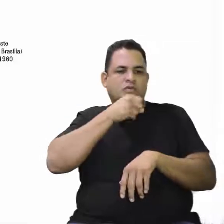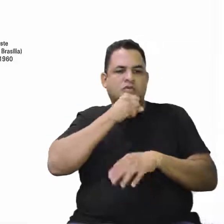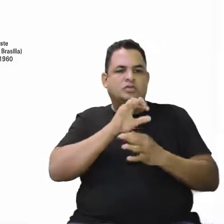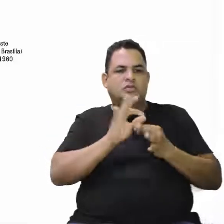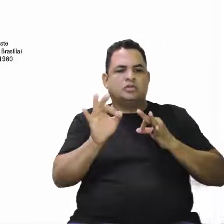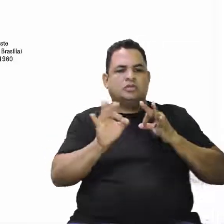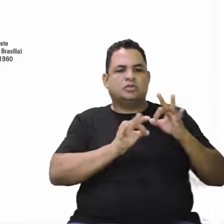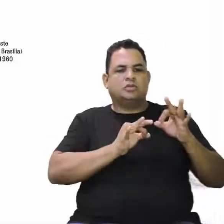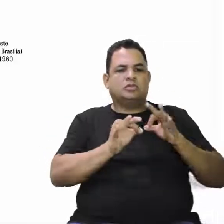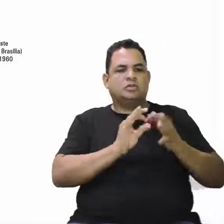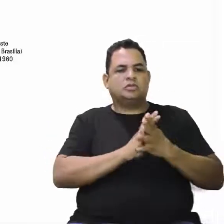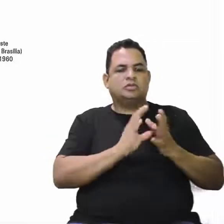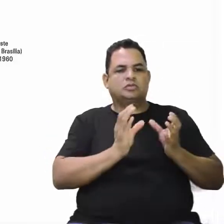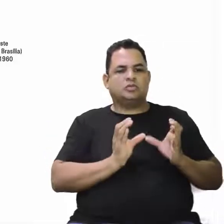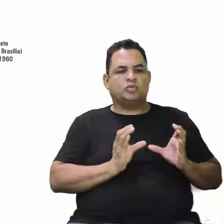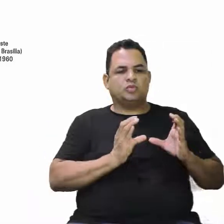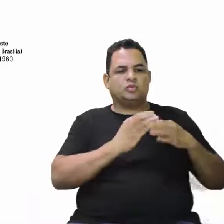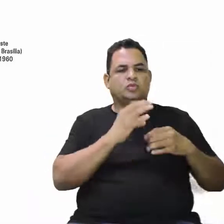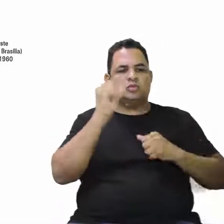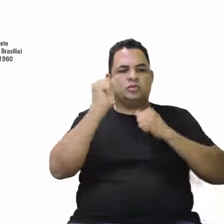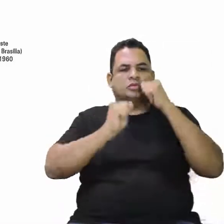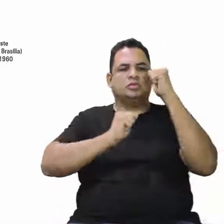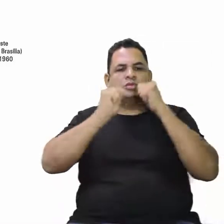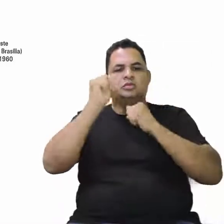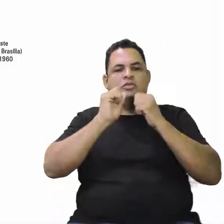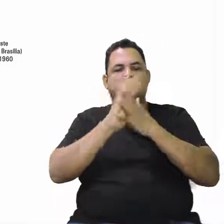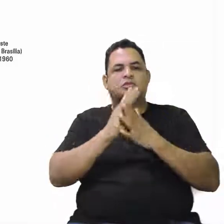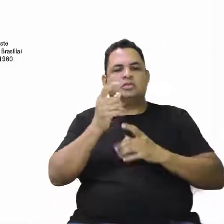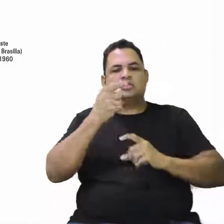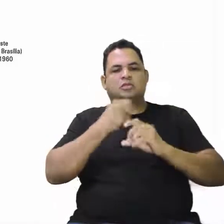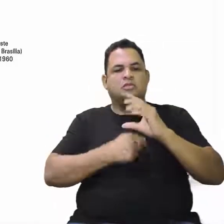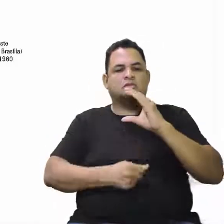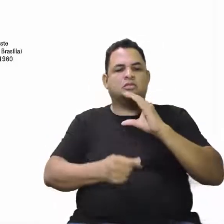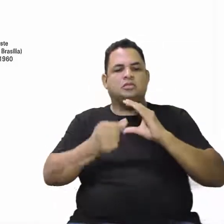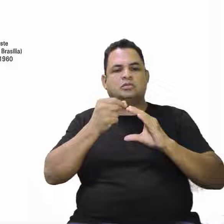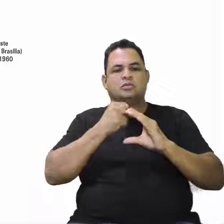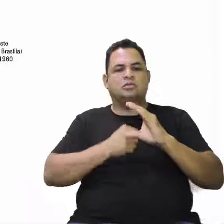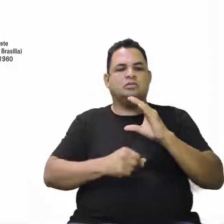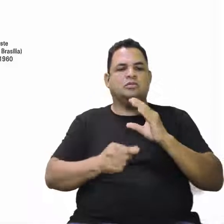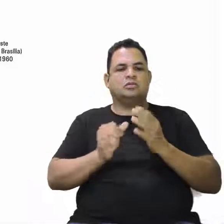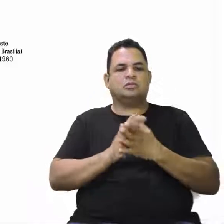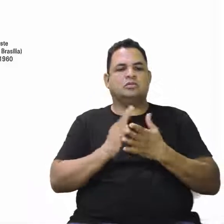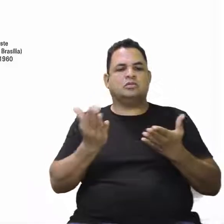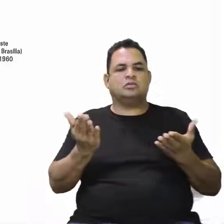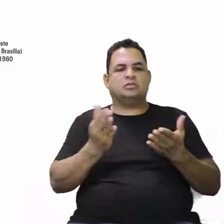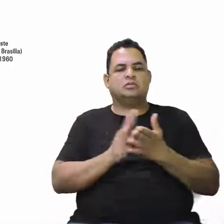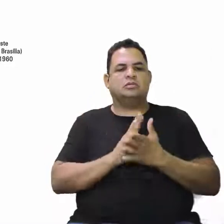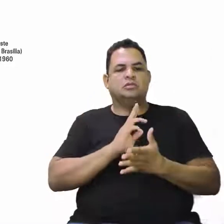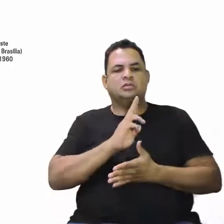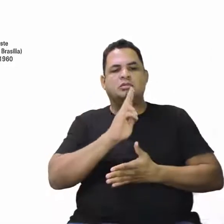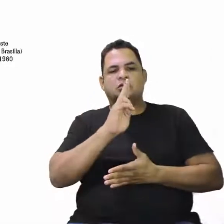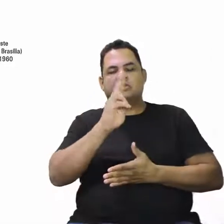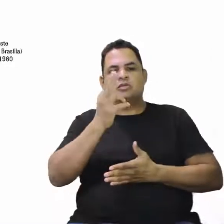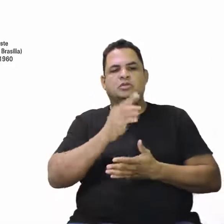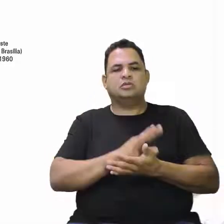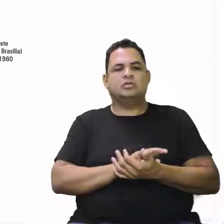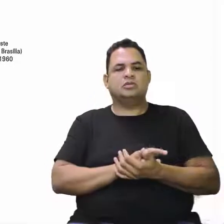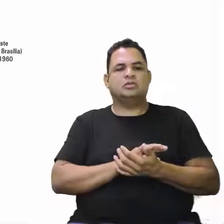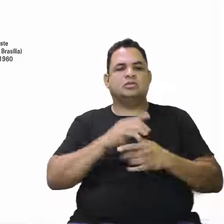Velho, instalou-se uma pequena classe industrial, e essa classe industrial foi graças a esse processo